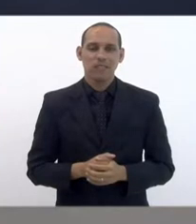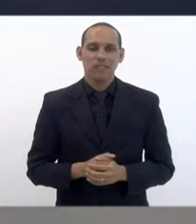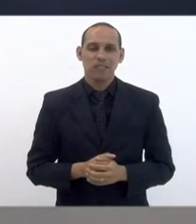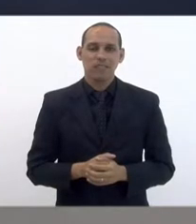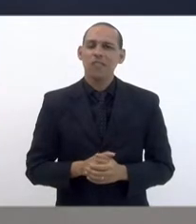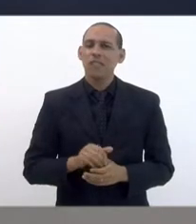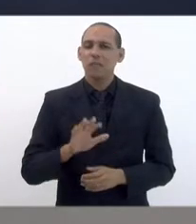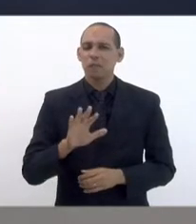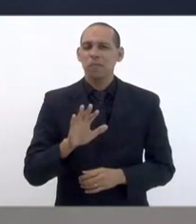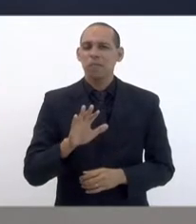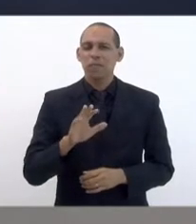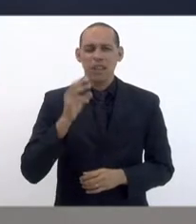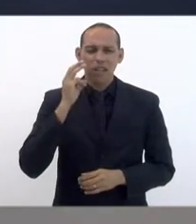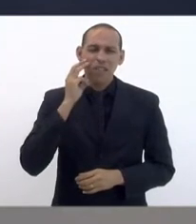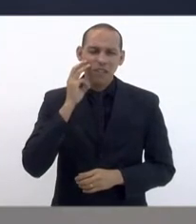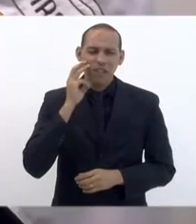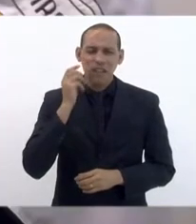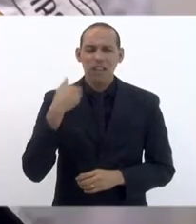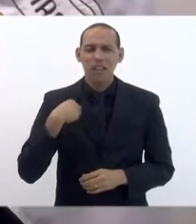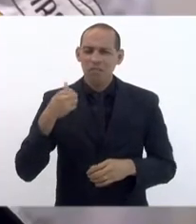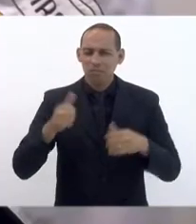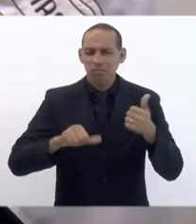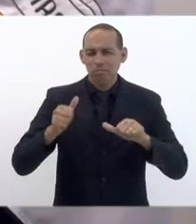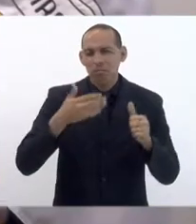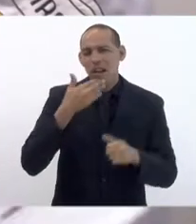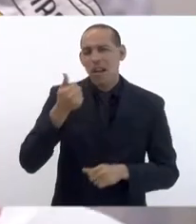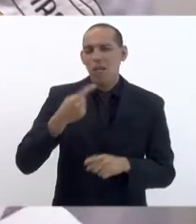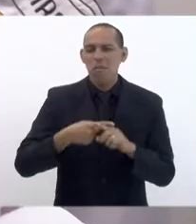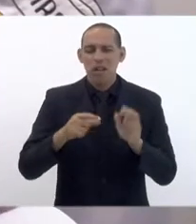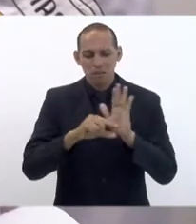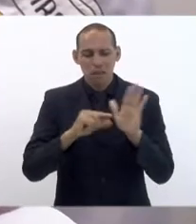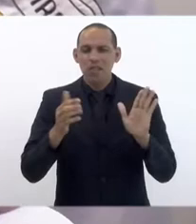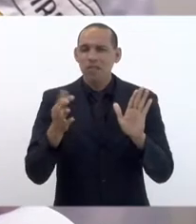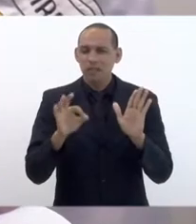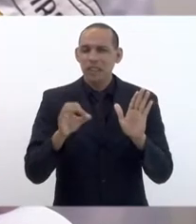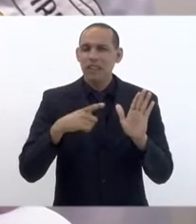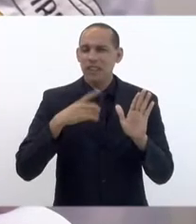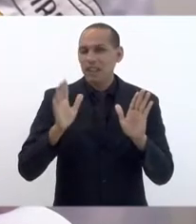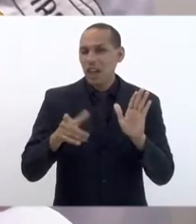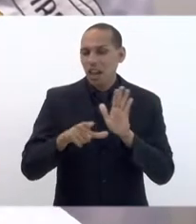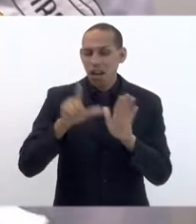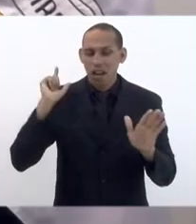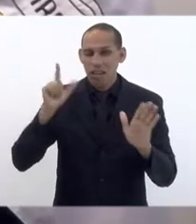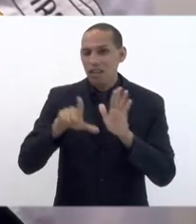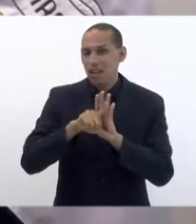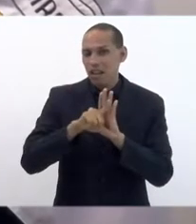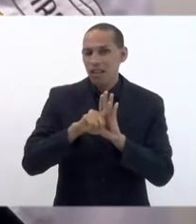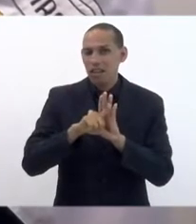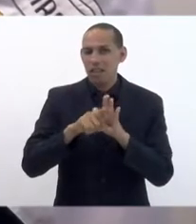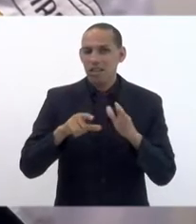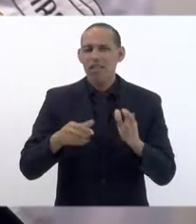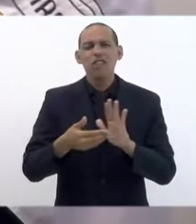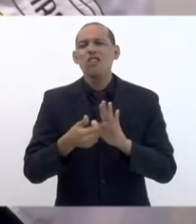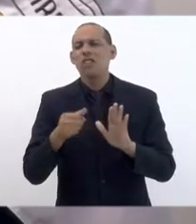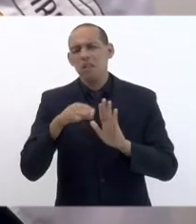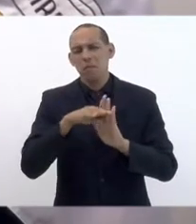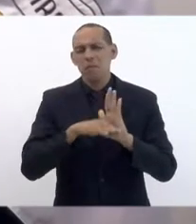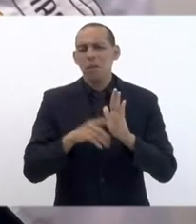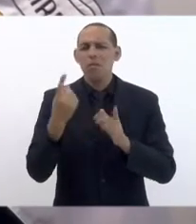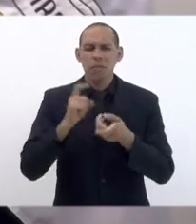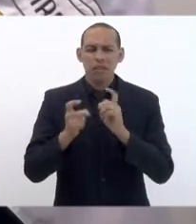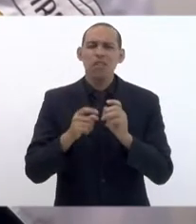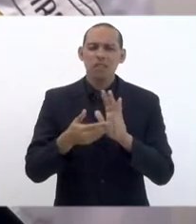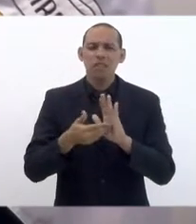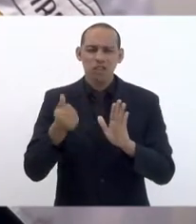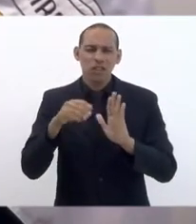Deixa, o Valdeck, deixa eu avaliar melhor, porque eu acho que já tinha o parágrafo 10 na lei, preciso olhar. Tira de pauta por uma sessão, então. Eu vou